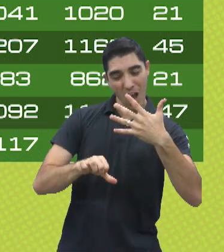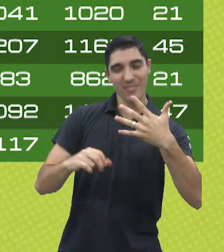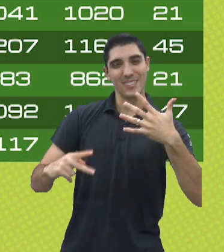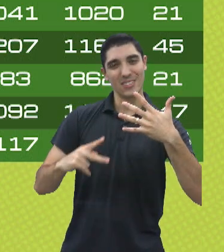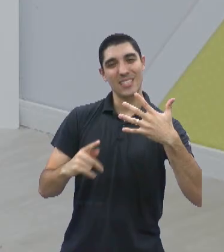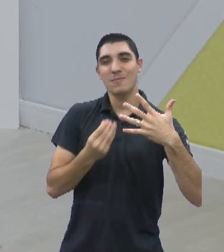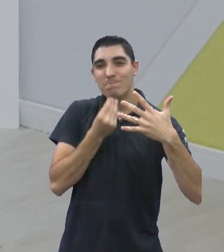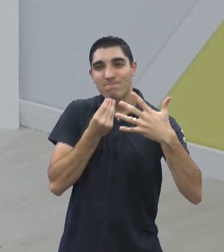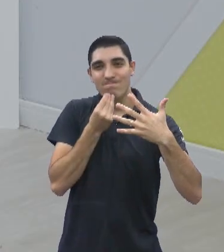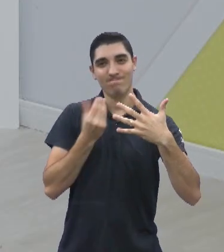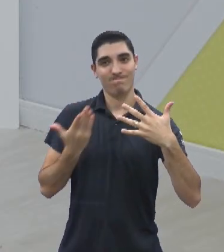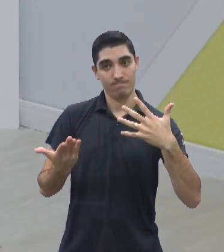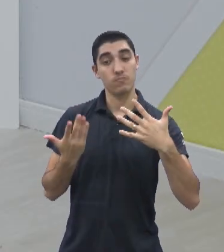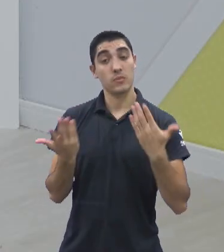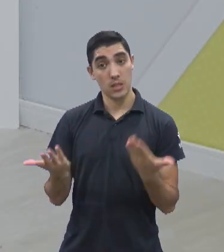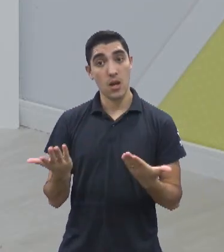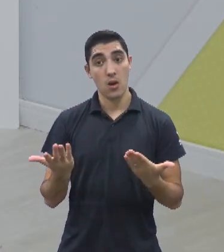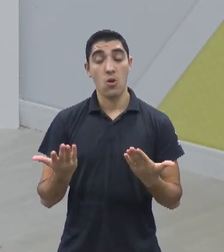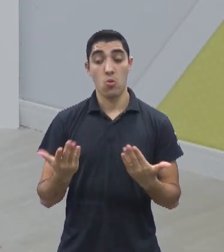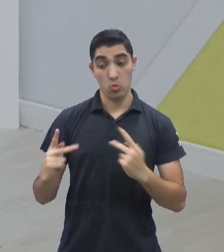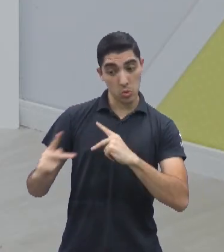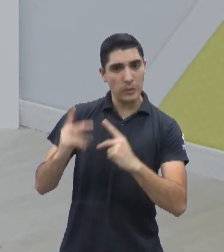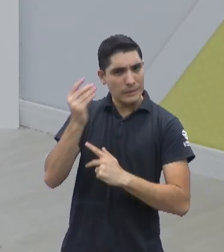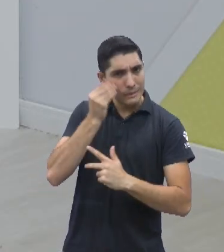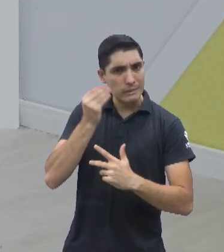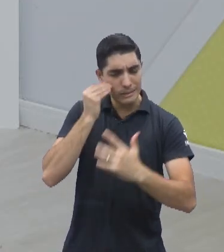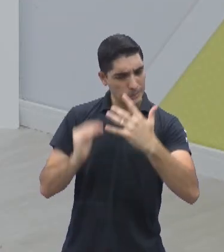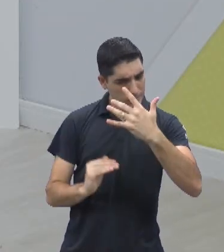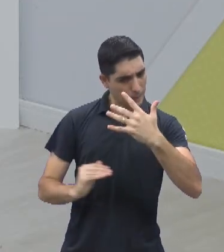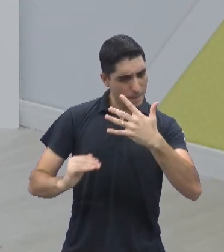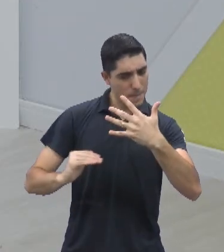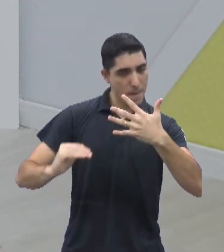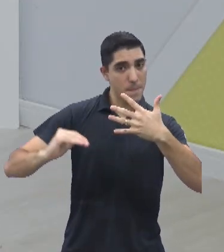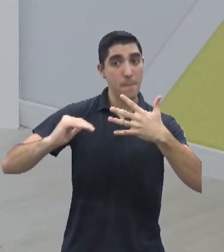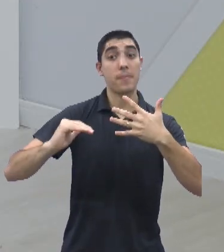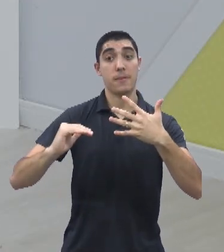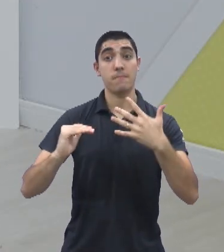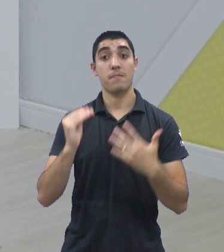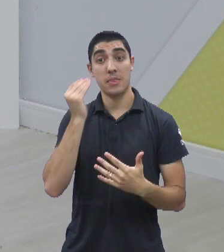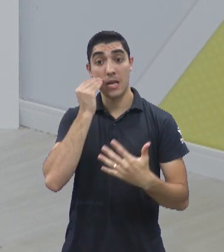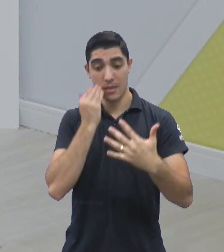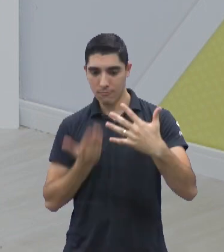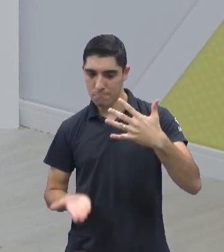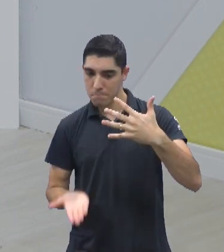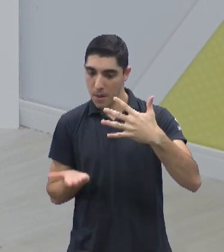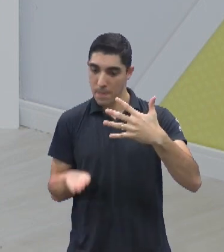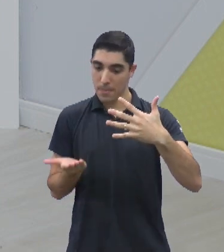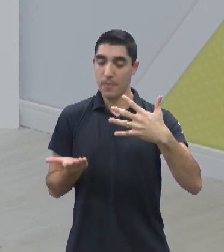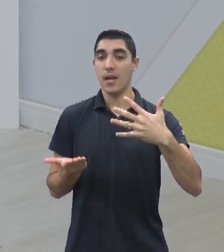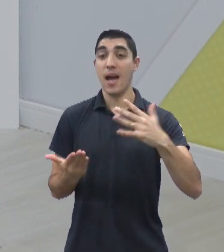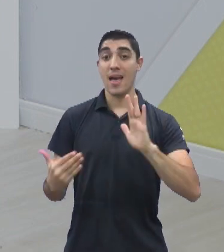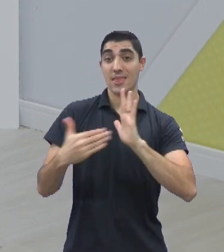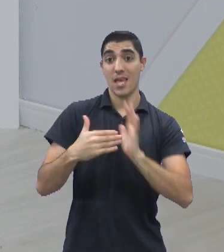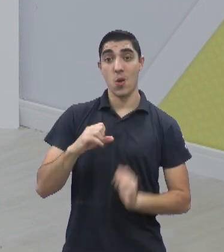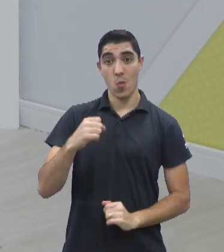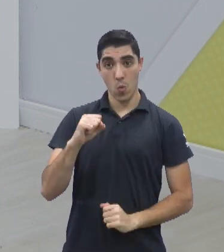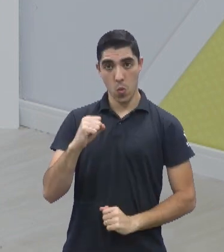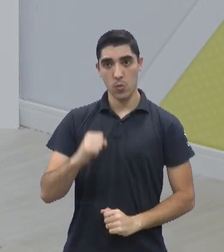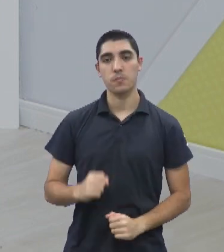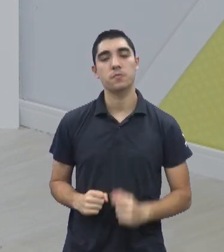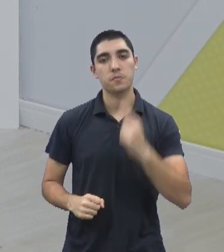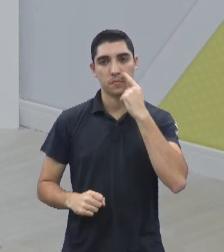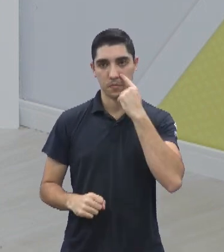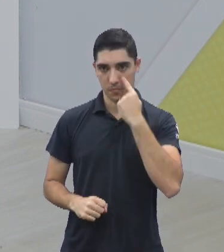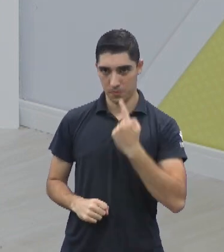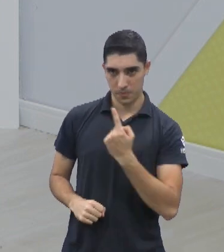O São José aí que está tentando subir, tentando ficar aí perto desse grupo dos 8 primeiros colocados. Vira a página rapidinho,